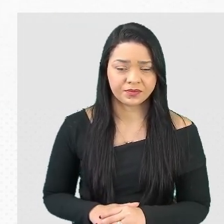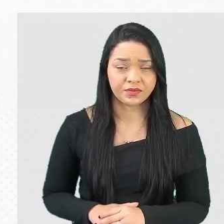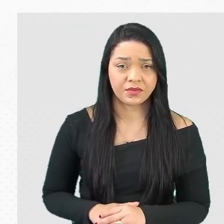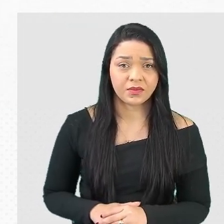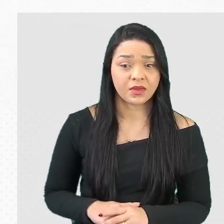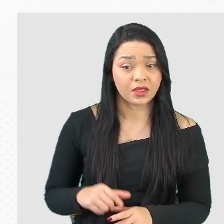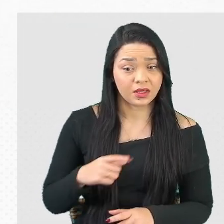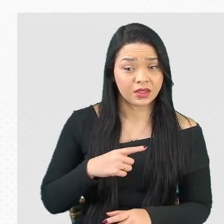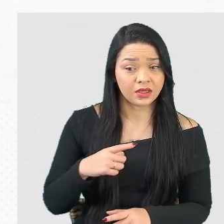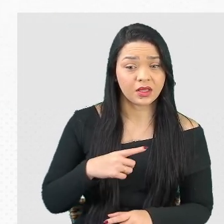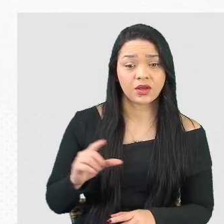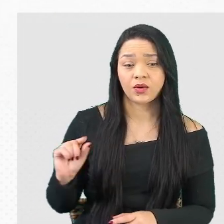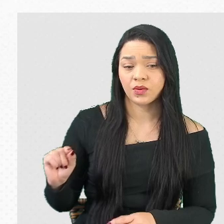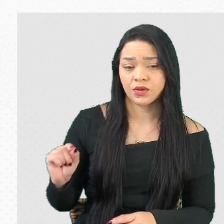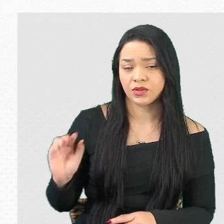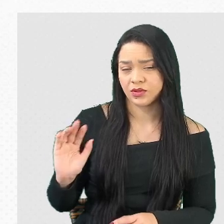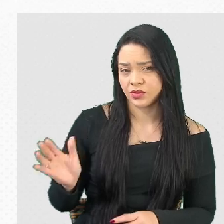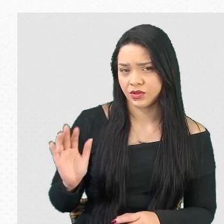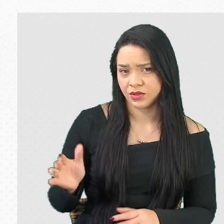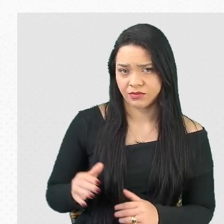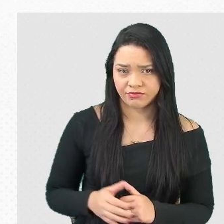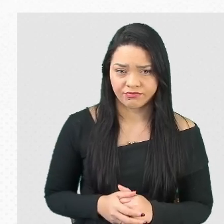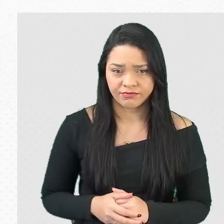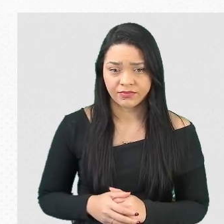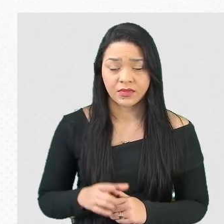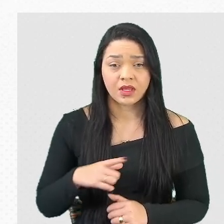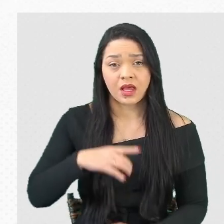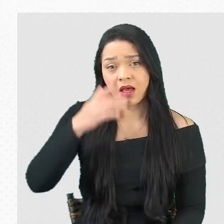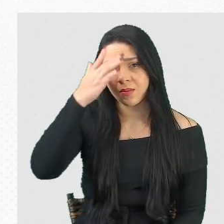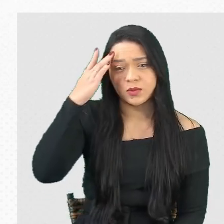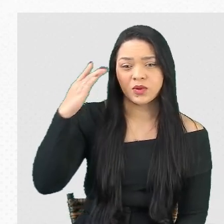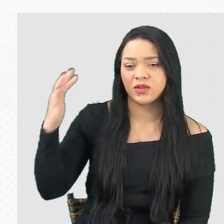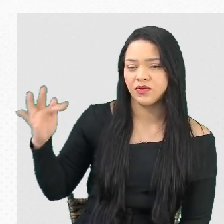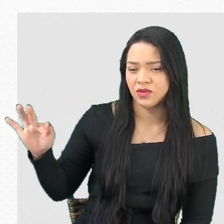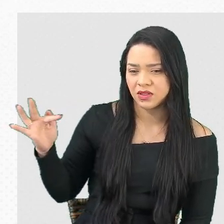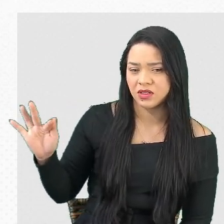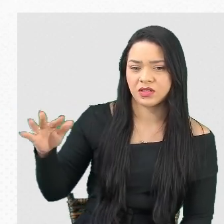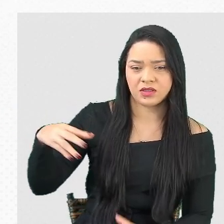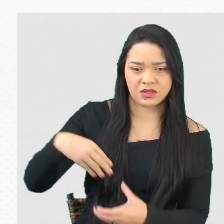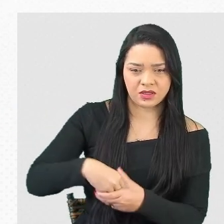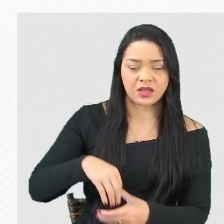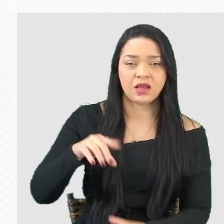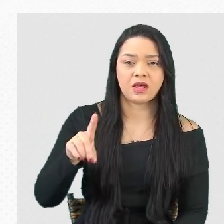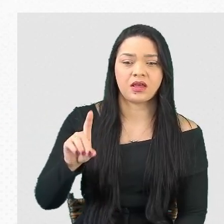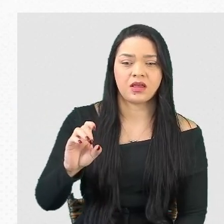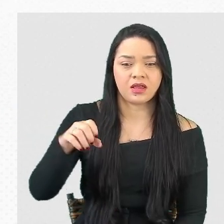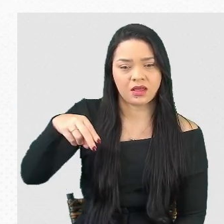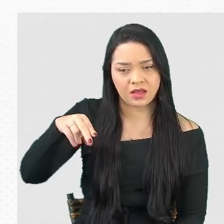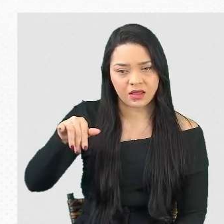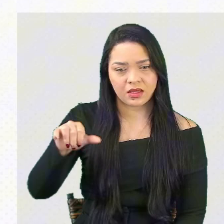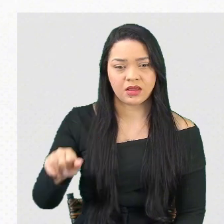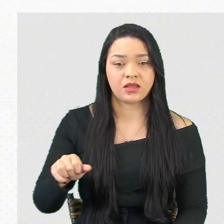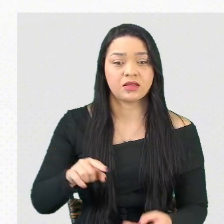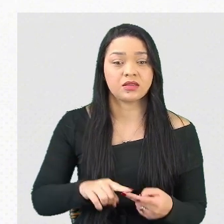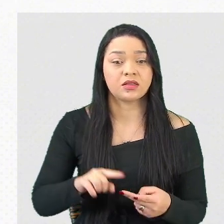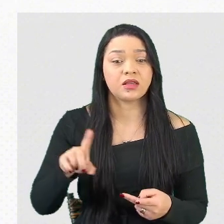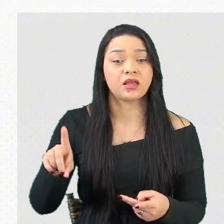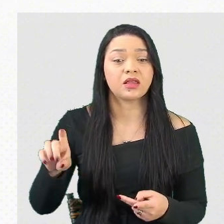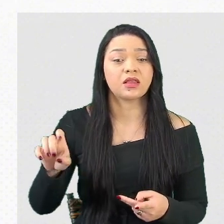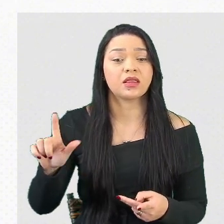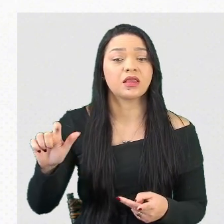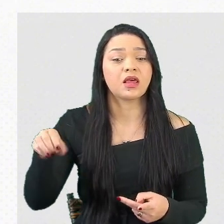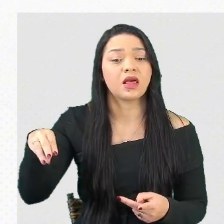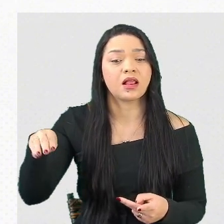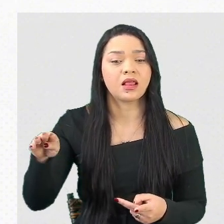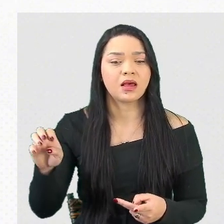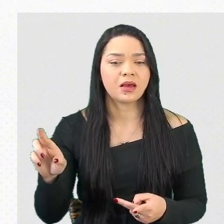Estado, né, absolutista. Tem os franceses também, Denis Diderot e Jean d'Alembert, que fizeram uma publicação,